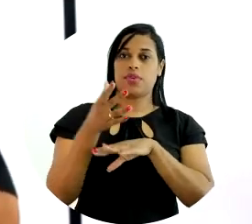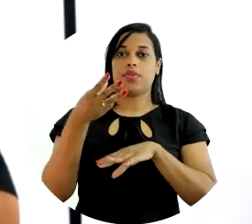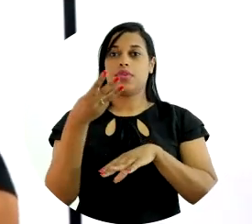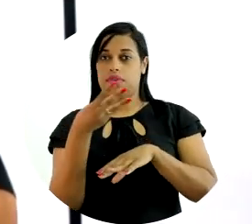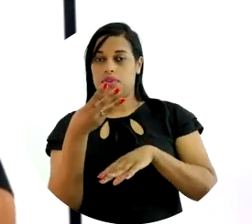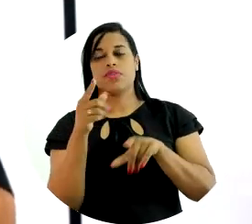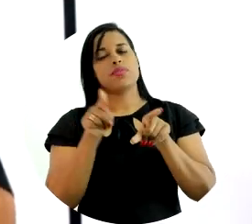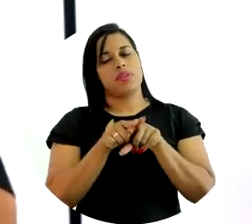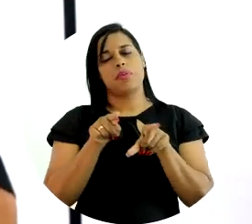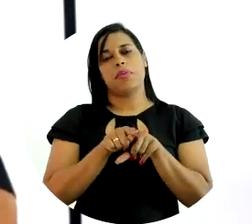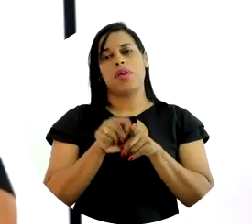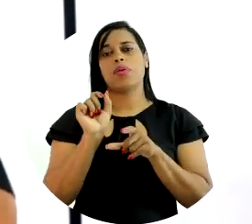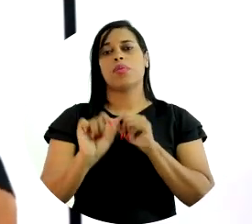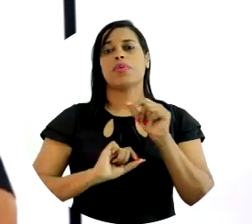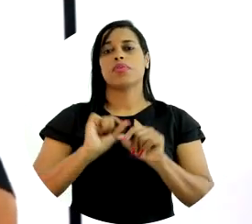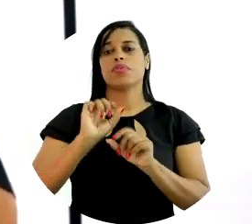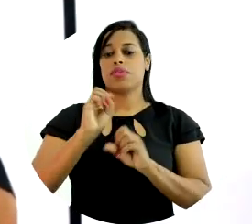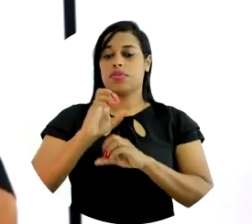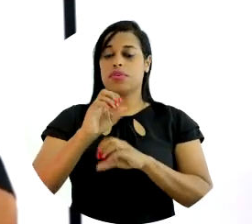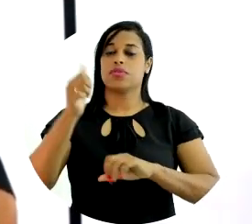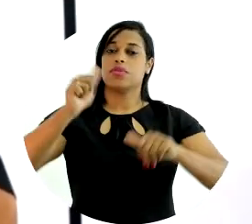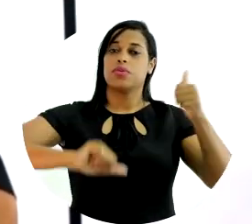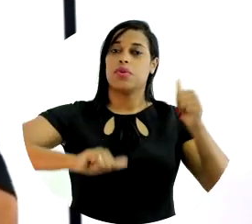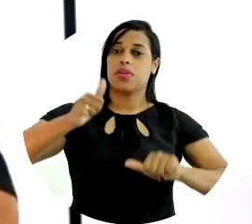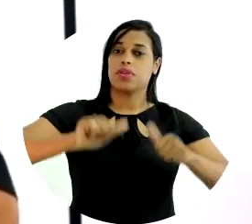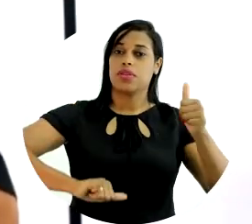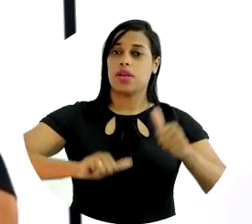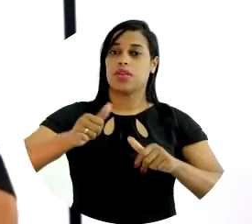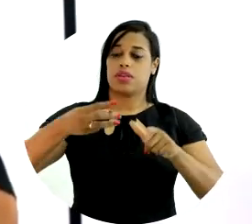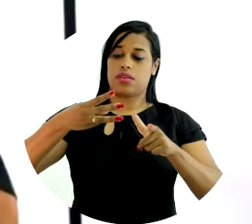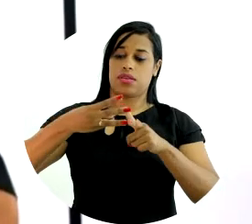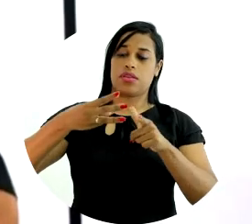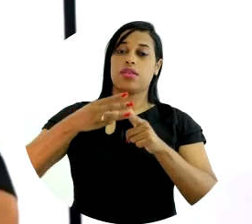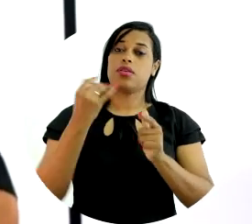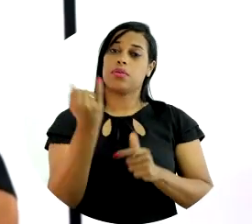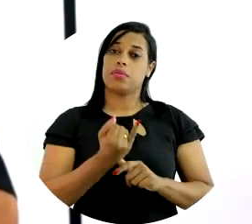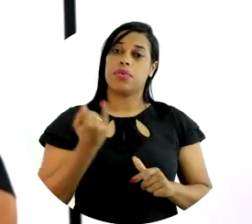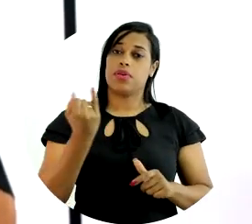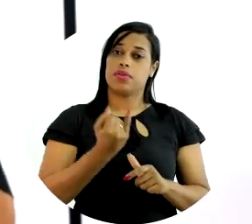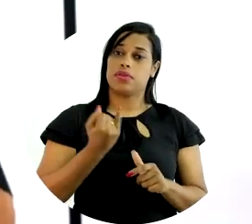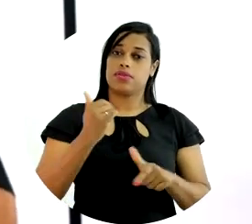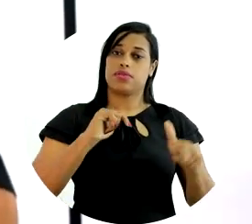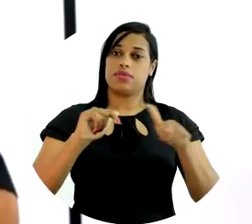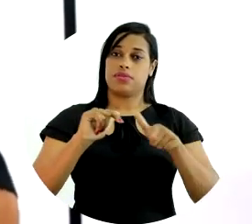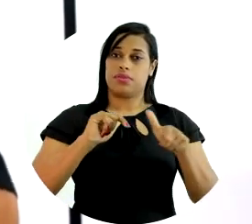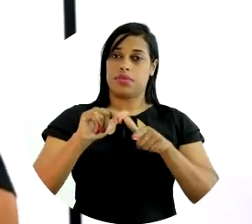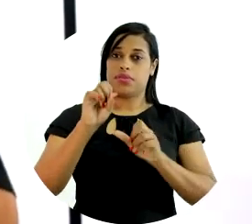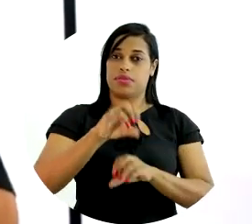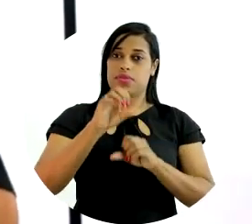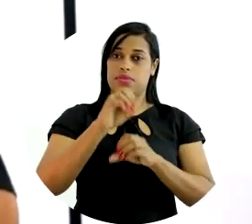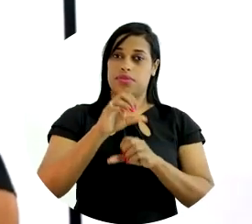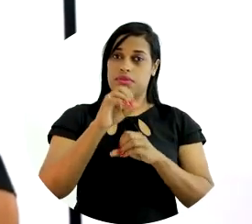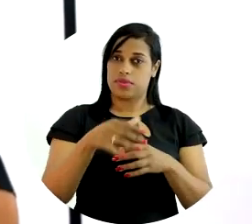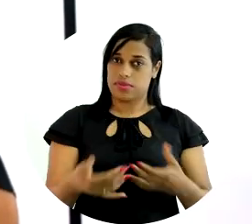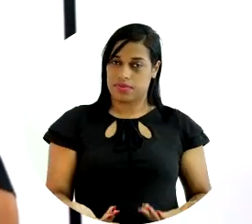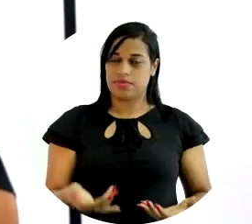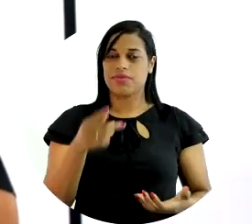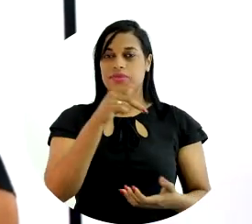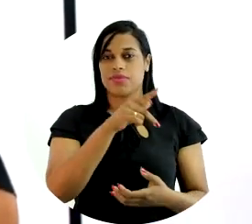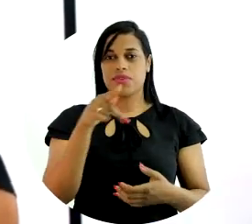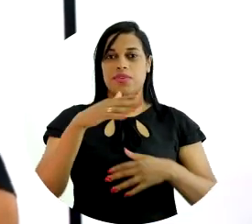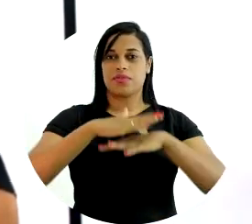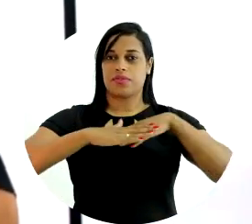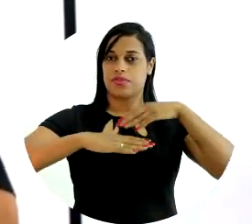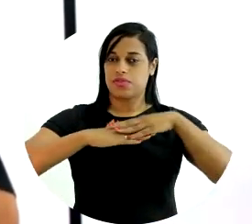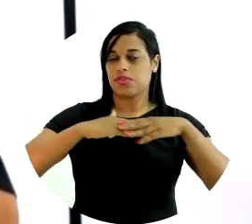na viola três vamos tratar primeiro do que o período tratando qualidade e depois da importância do trabalhador em educação não